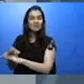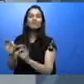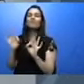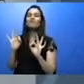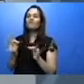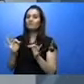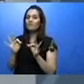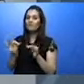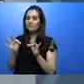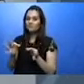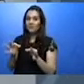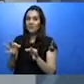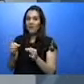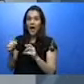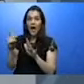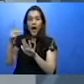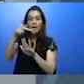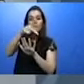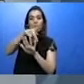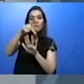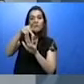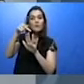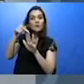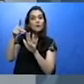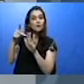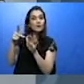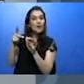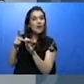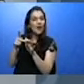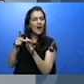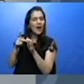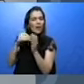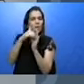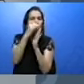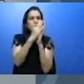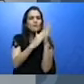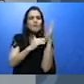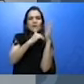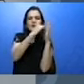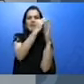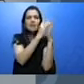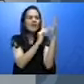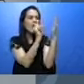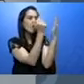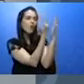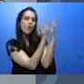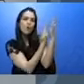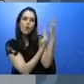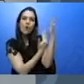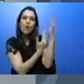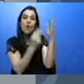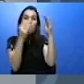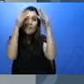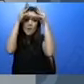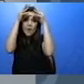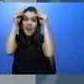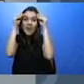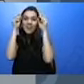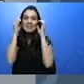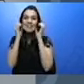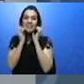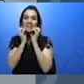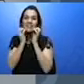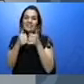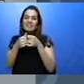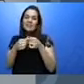confirma que a personagem pintada por Leonardo da Vinci está